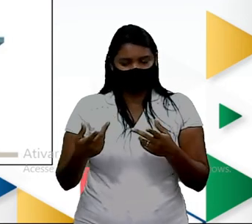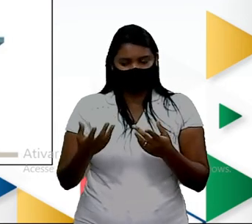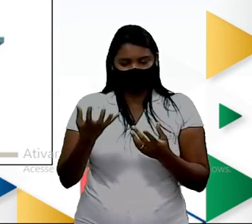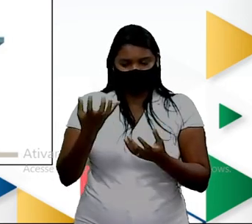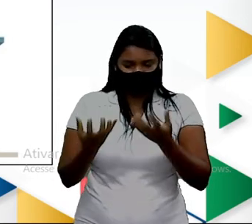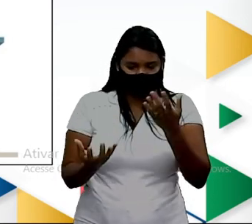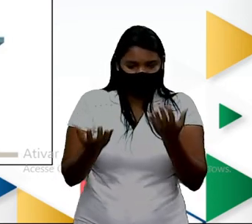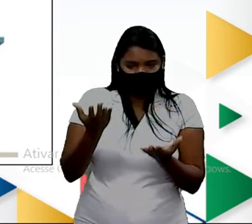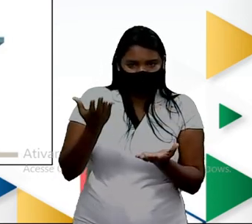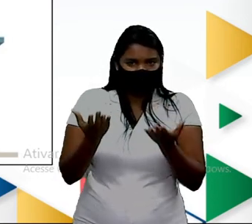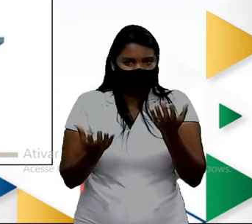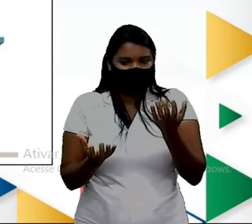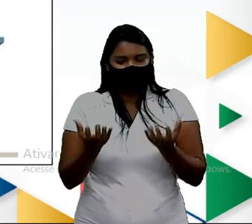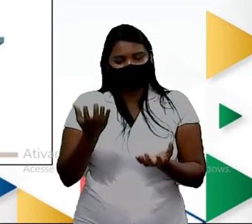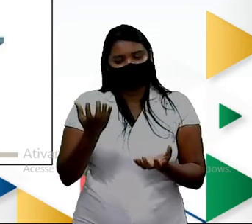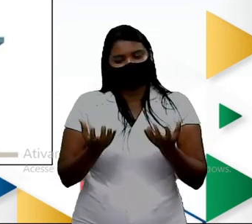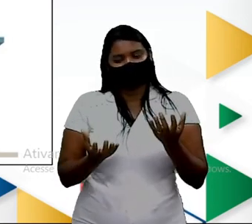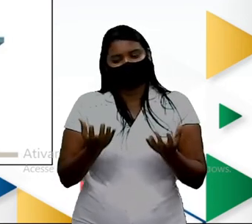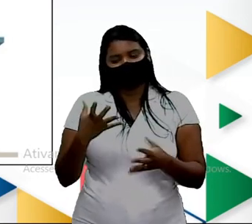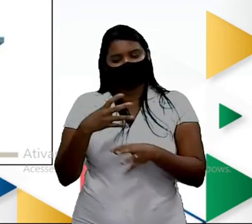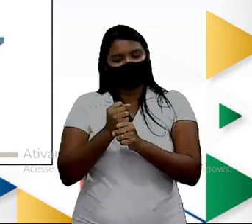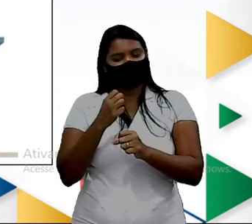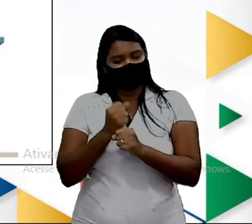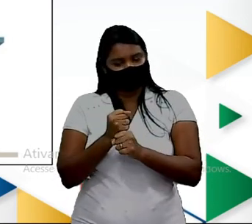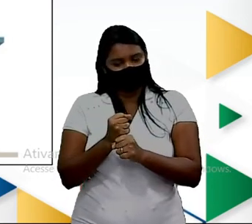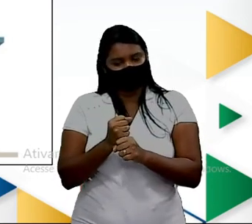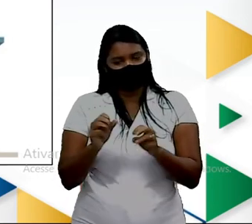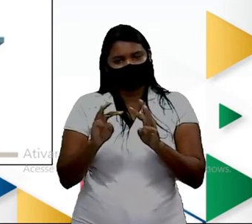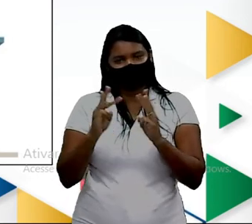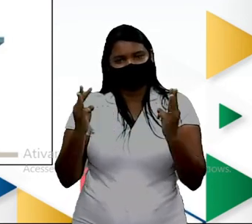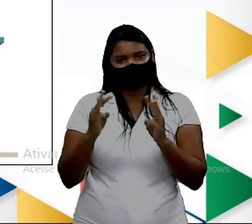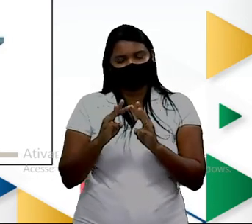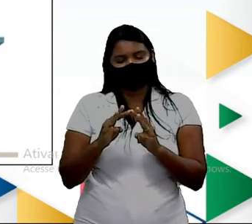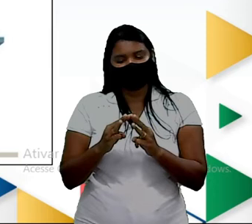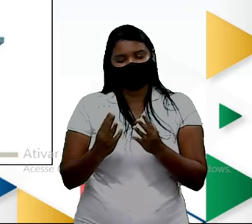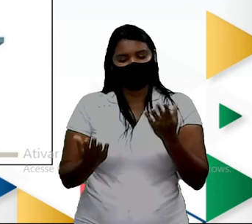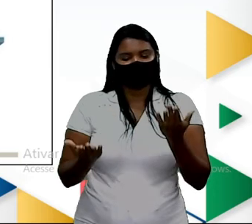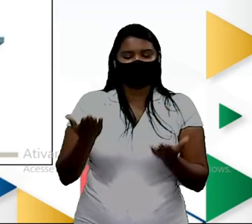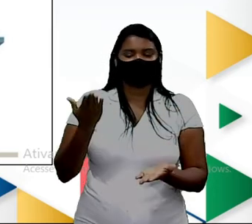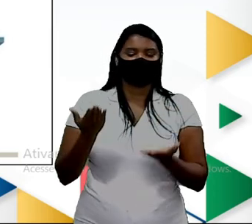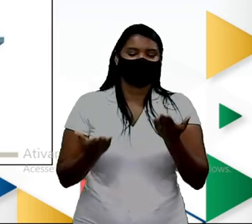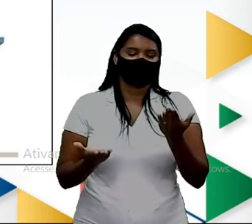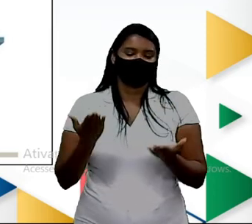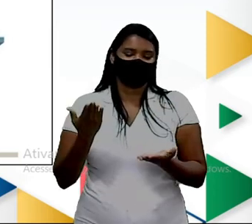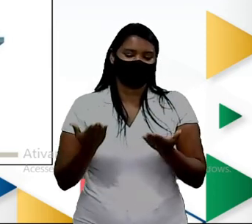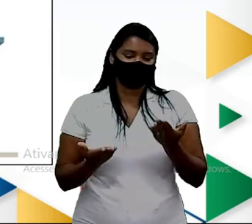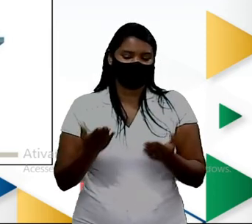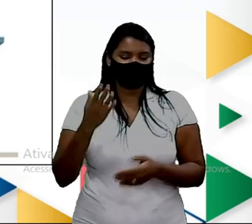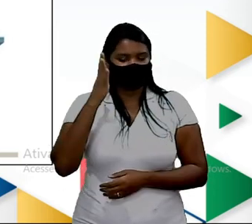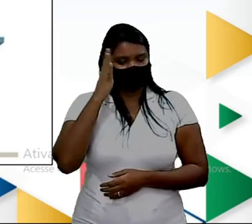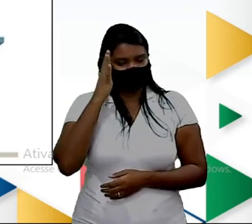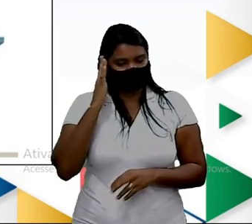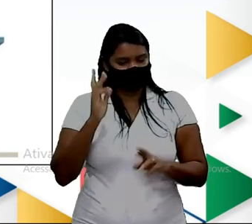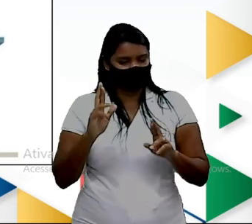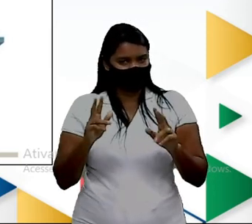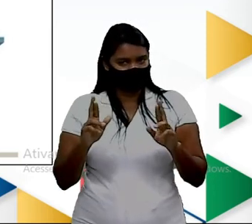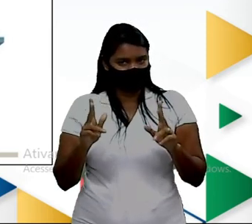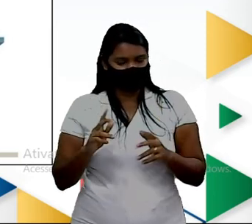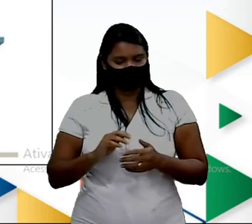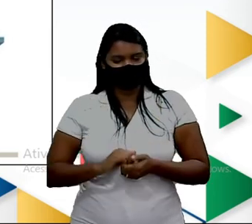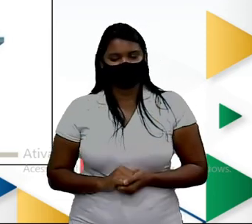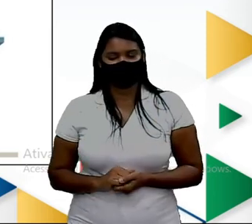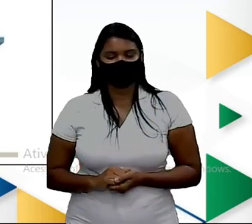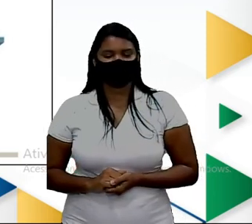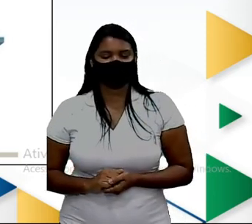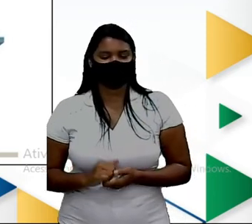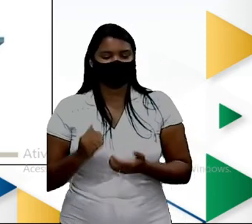na balança e o outro deve calcular a massa dessa caixa. E a balança aí com dois pratos. Veja que os dois pratos estão